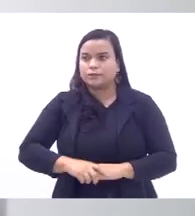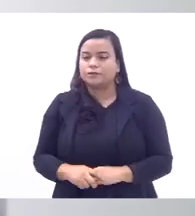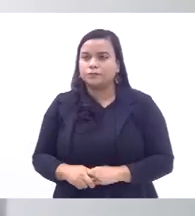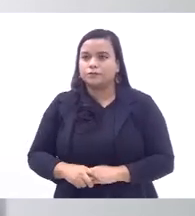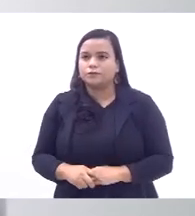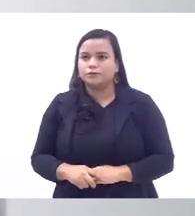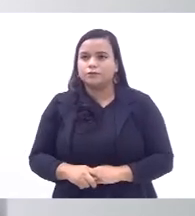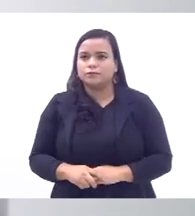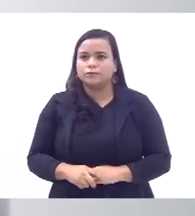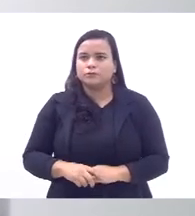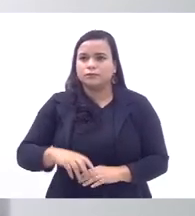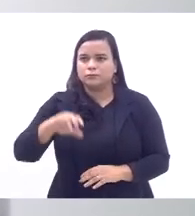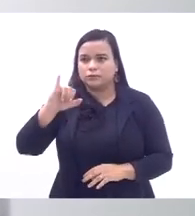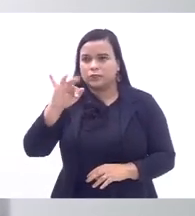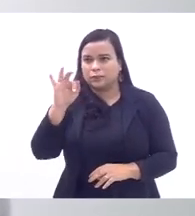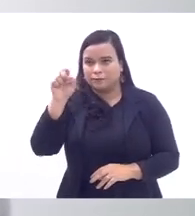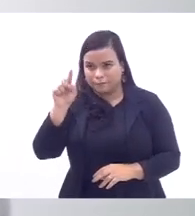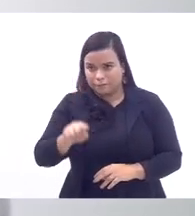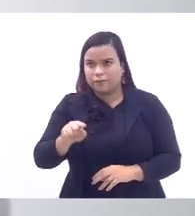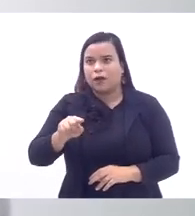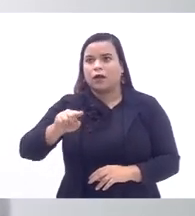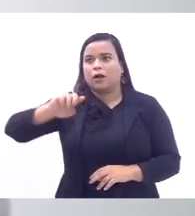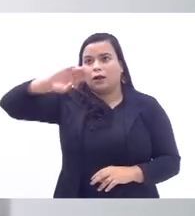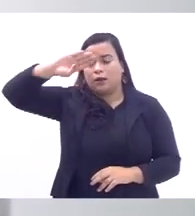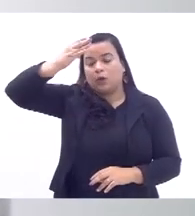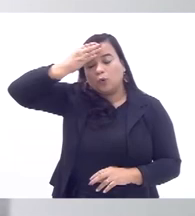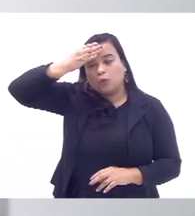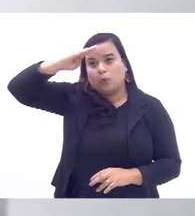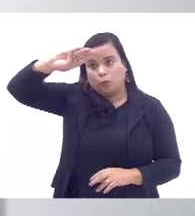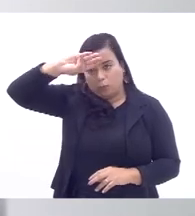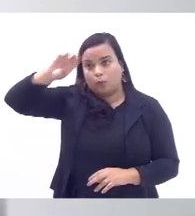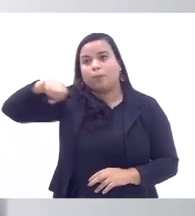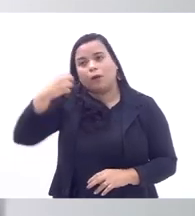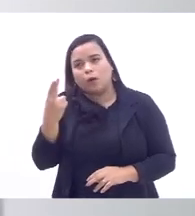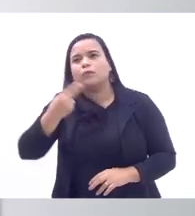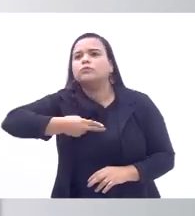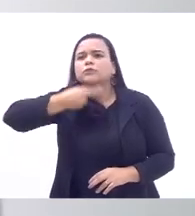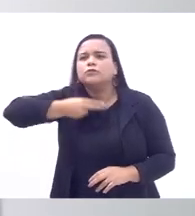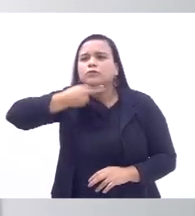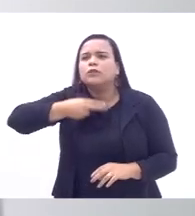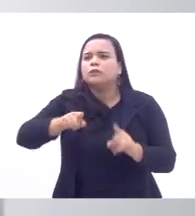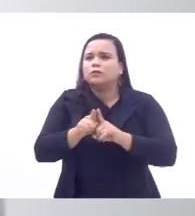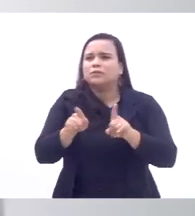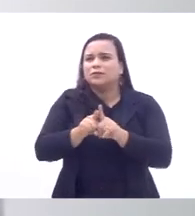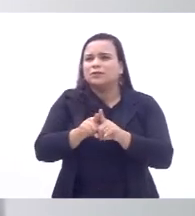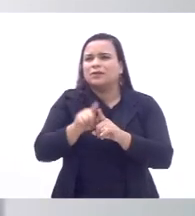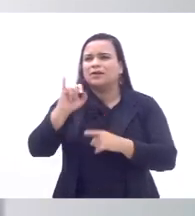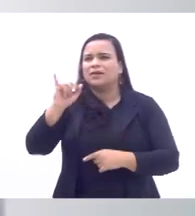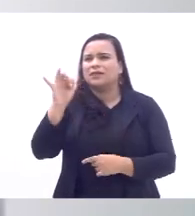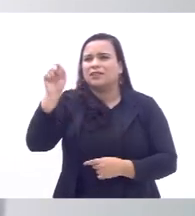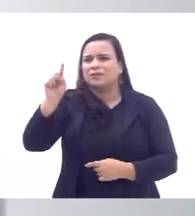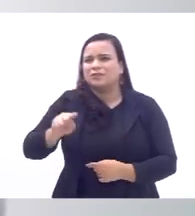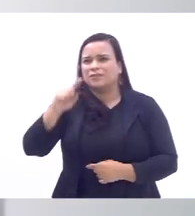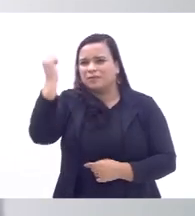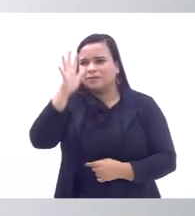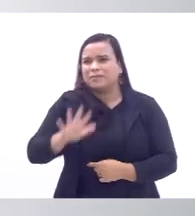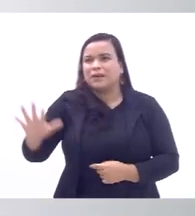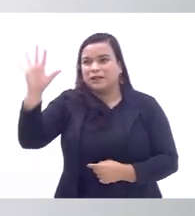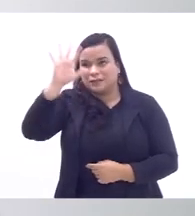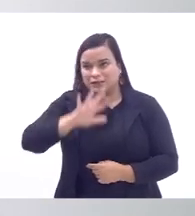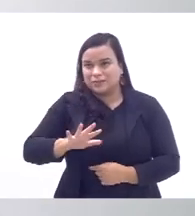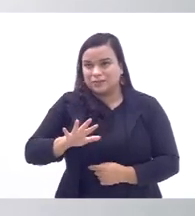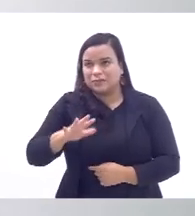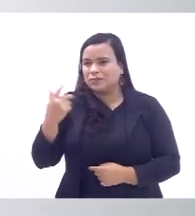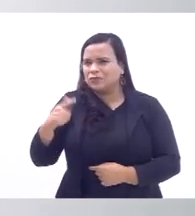Ifá Nigeria. Ifá Cuba. Ifá Cuba. Ifá Brasil. Ifá Brasil. Não tem nada